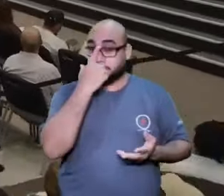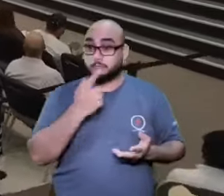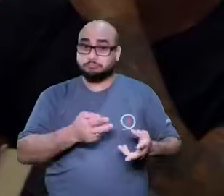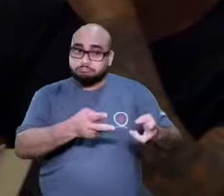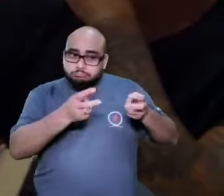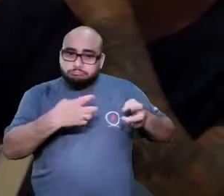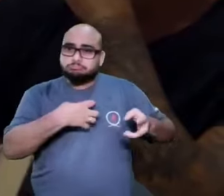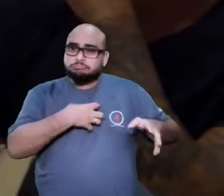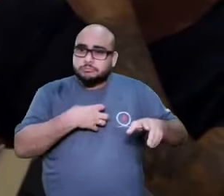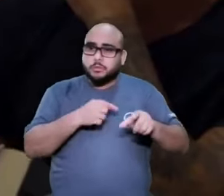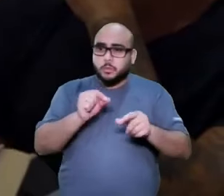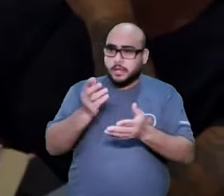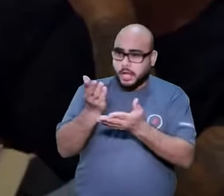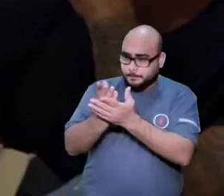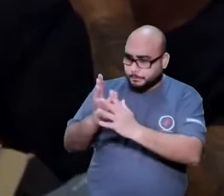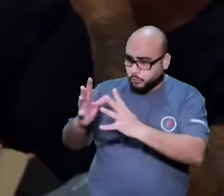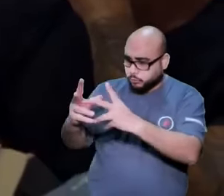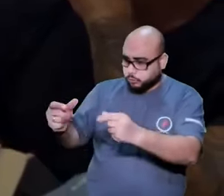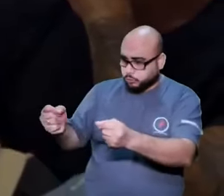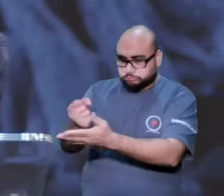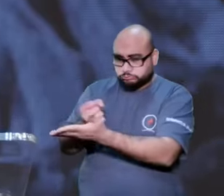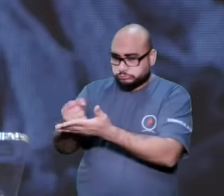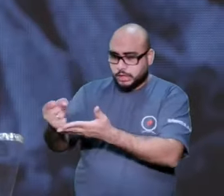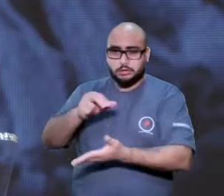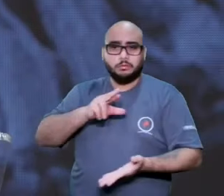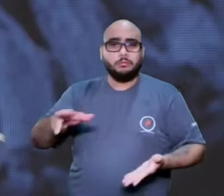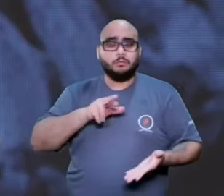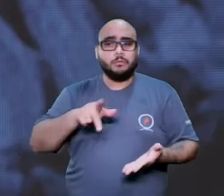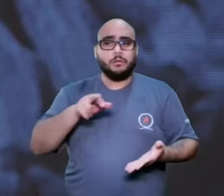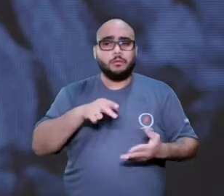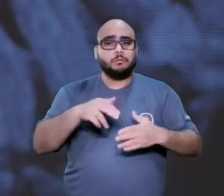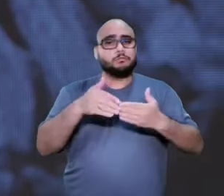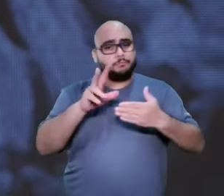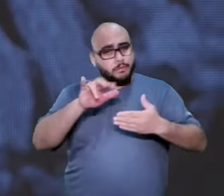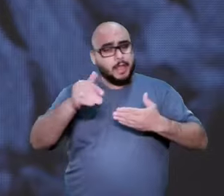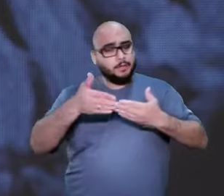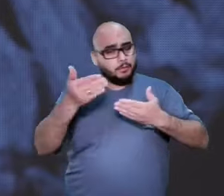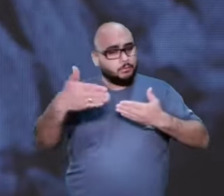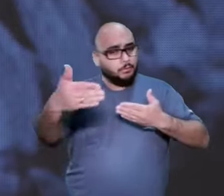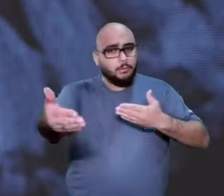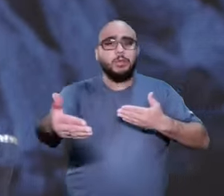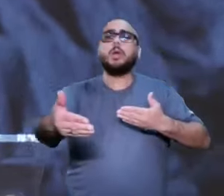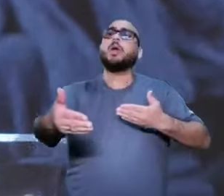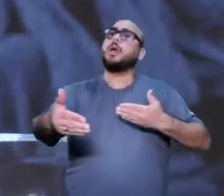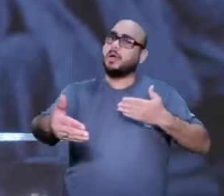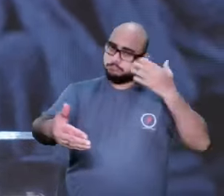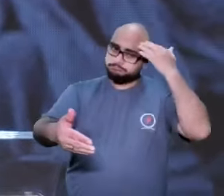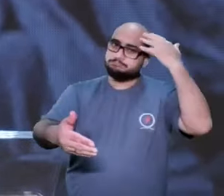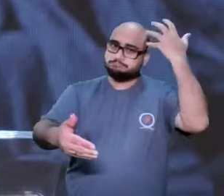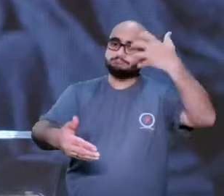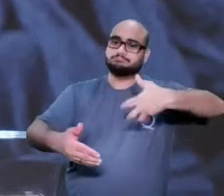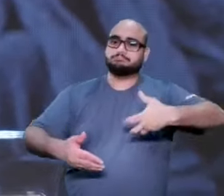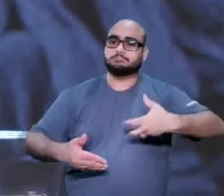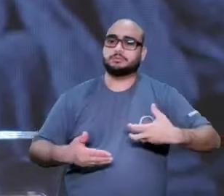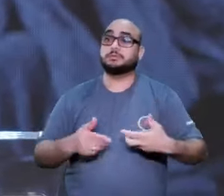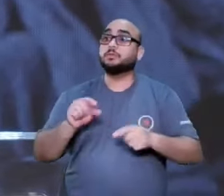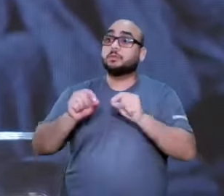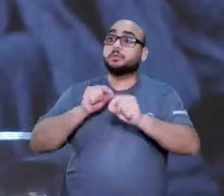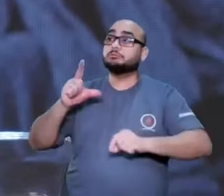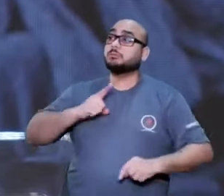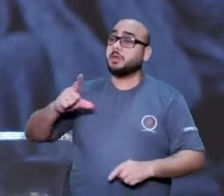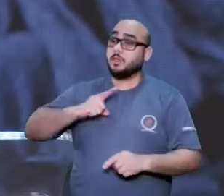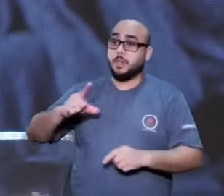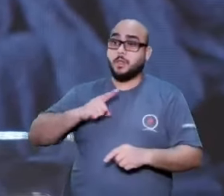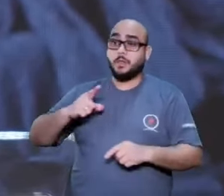acabou definitivo faça o processo da expiração e inspiração que você vai ver que tem um ar